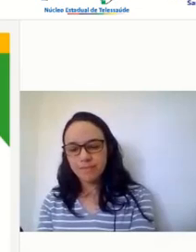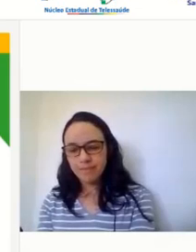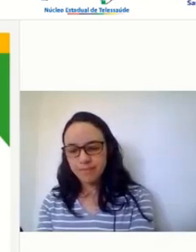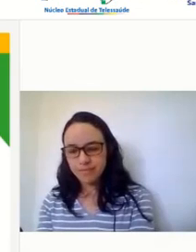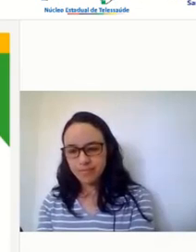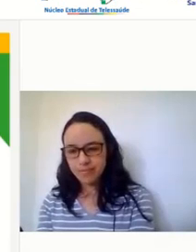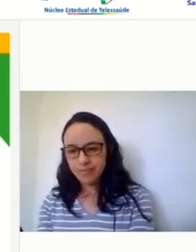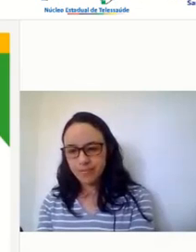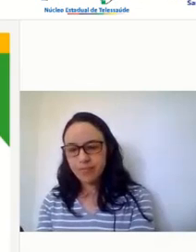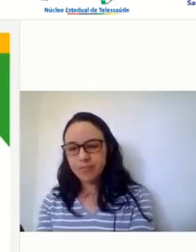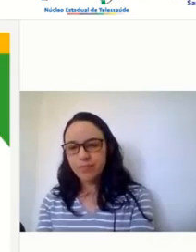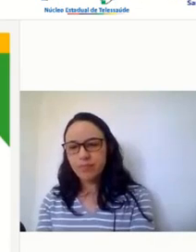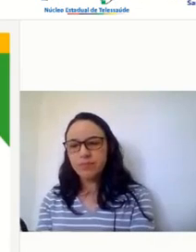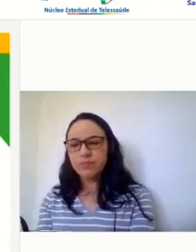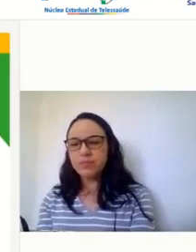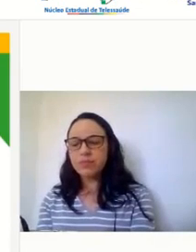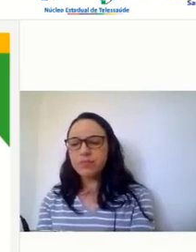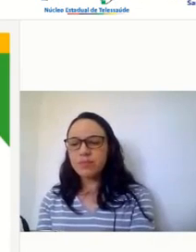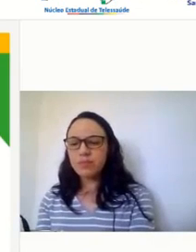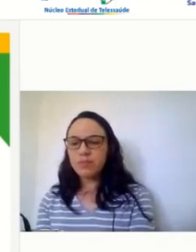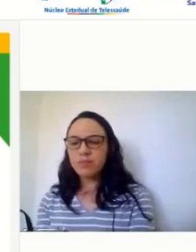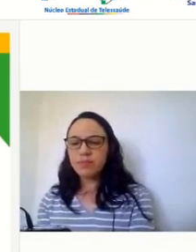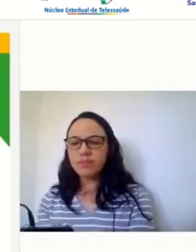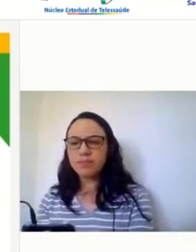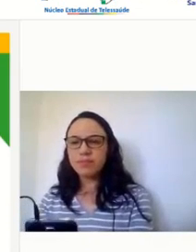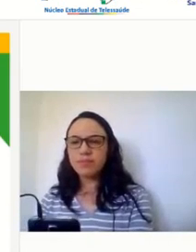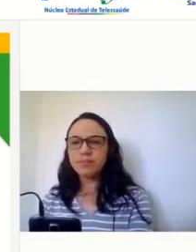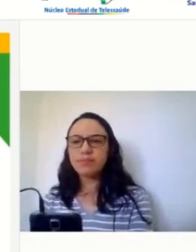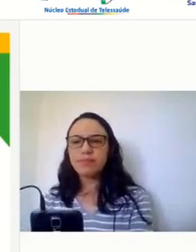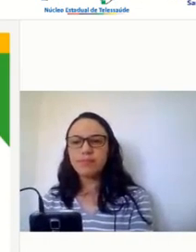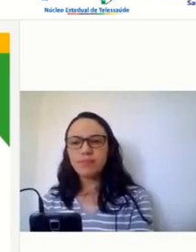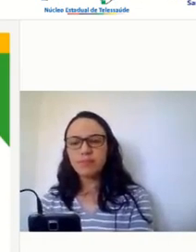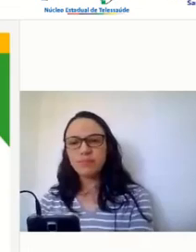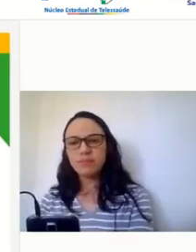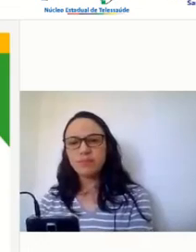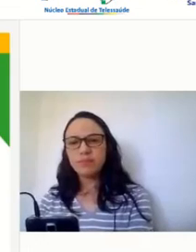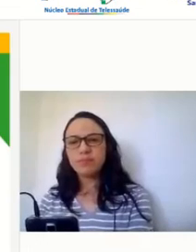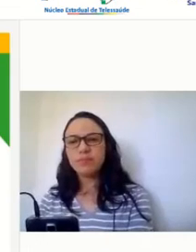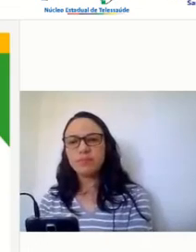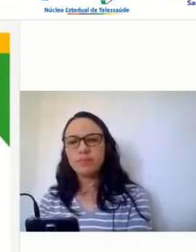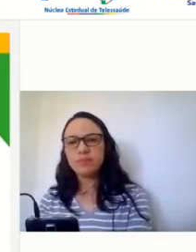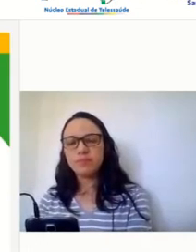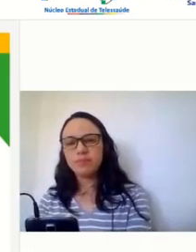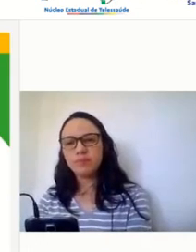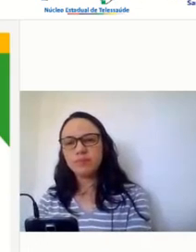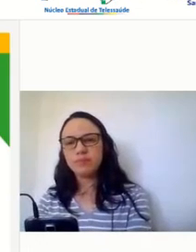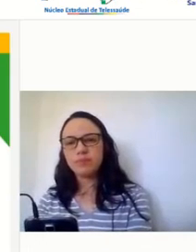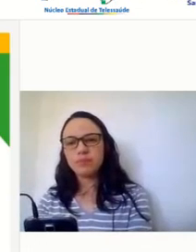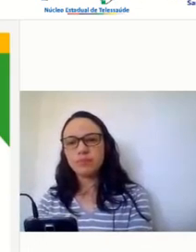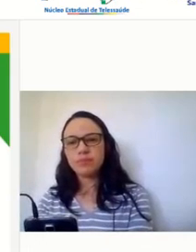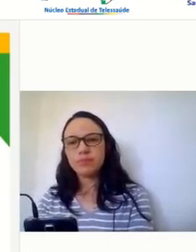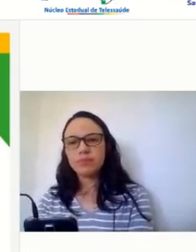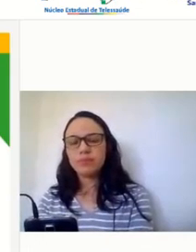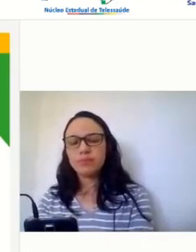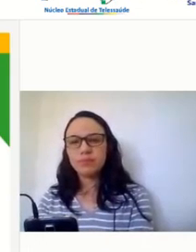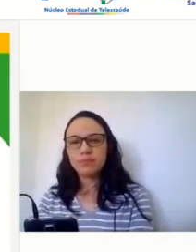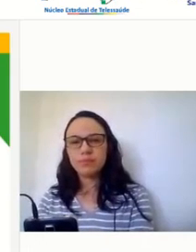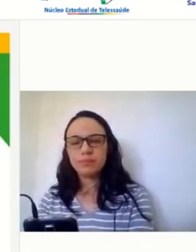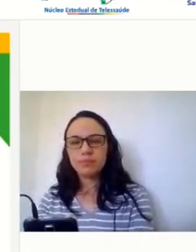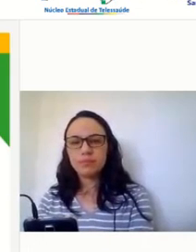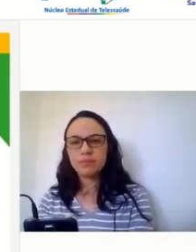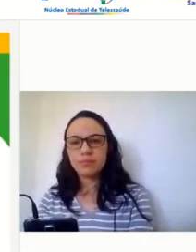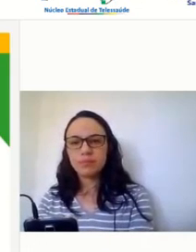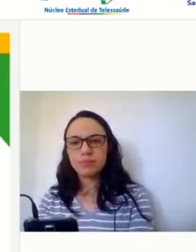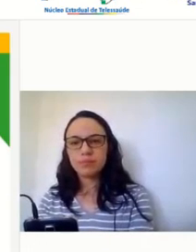chegado na sentimento de viagem ou até mesmo tinha o que contato próximo vamos ciliar ou os contatos também